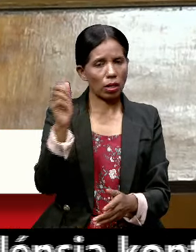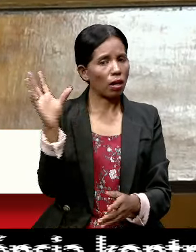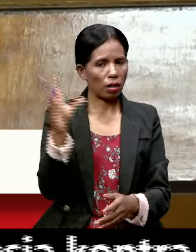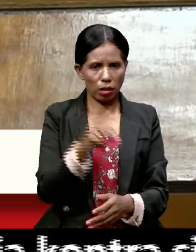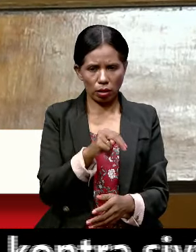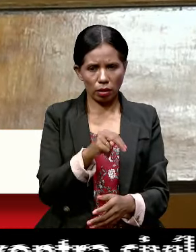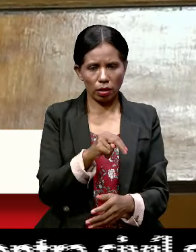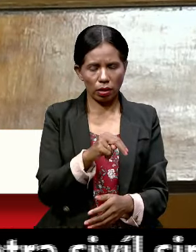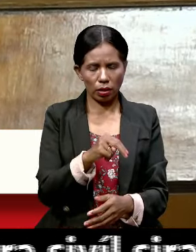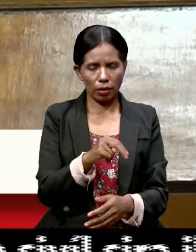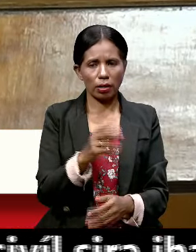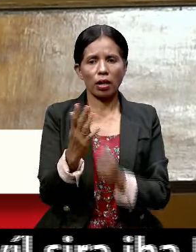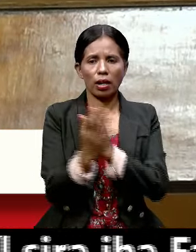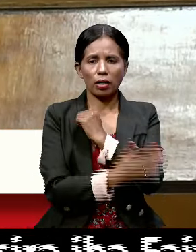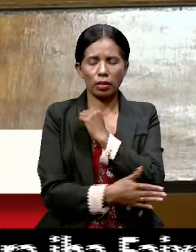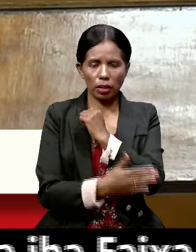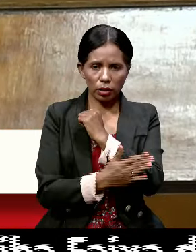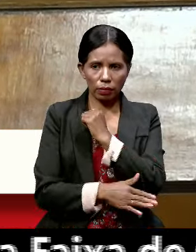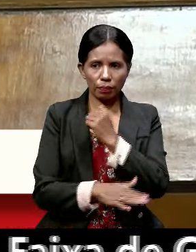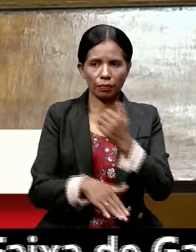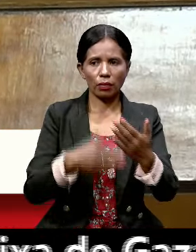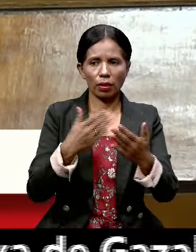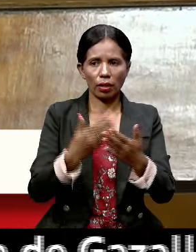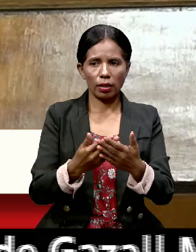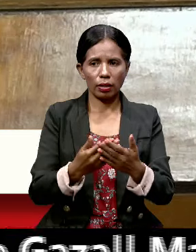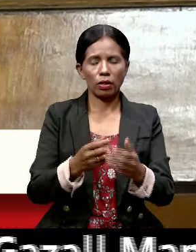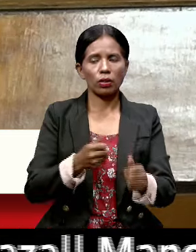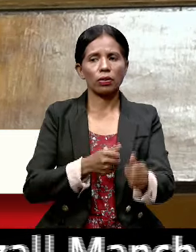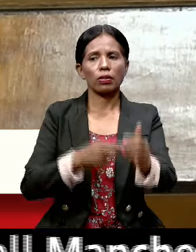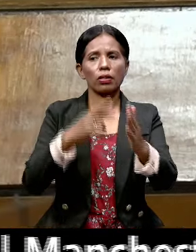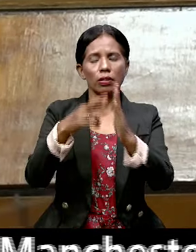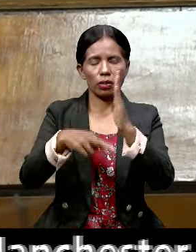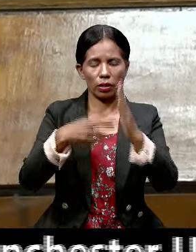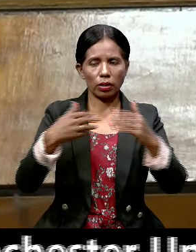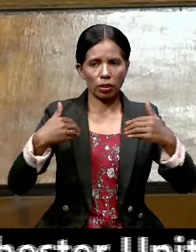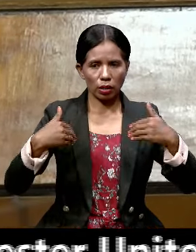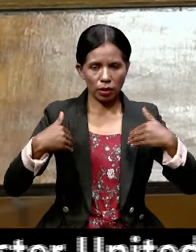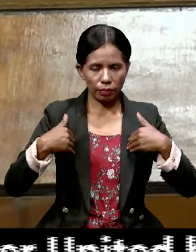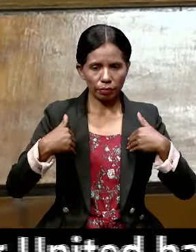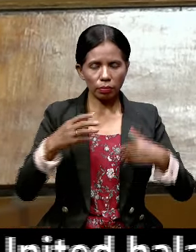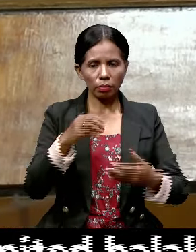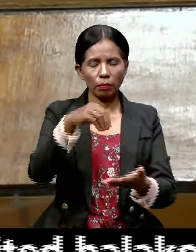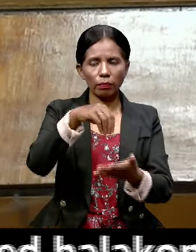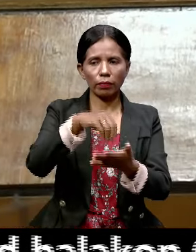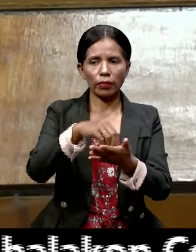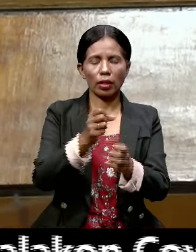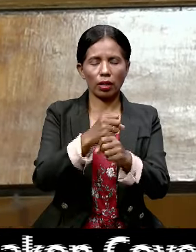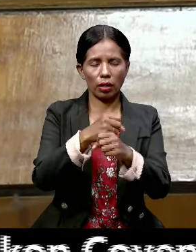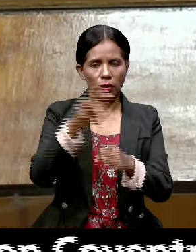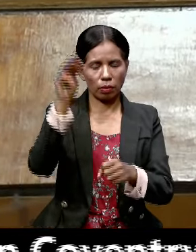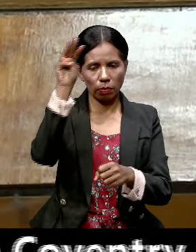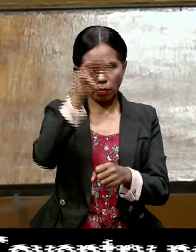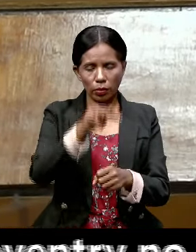a encarnação dentro das regras. Ia órgão nebe que fiscaliza, halo monitorização ba desempenho irne